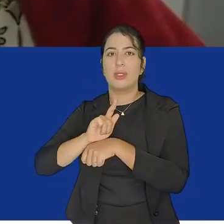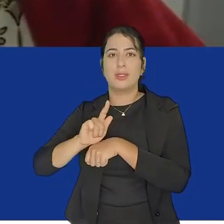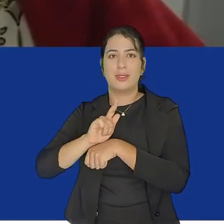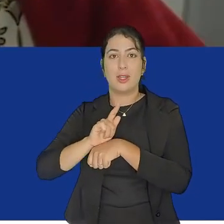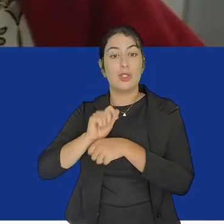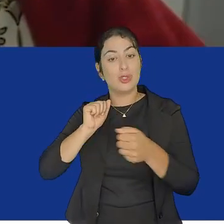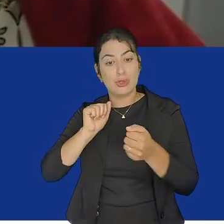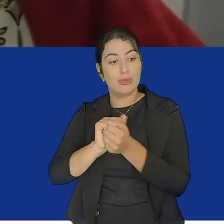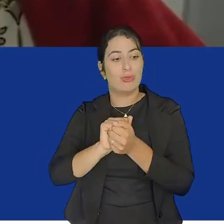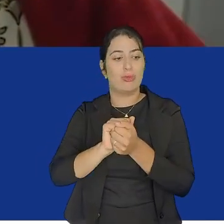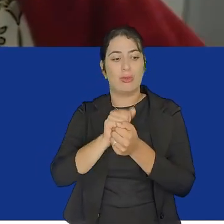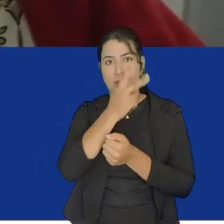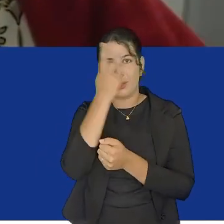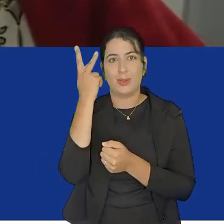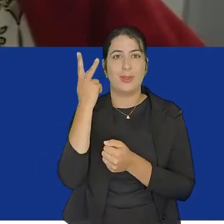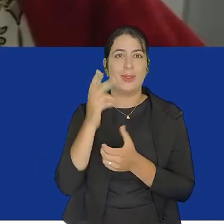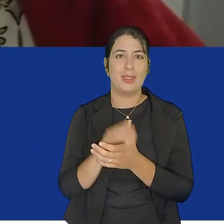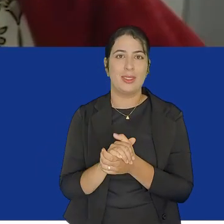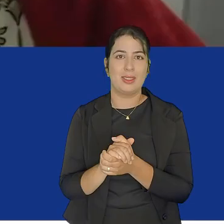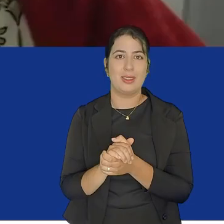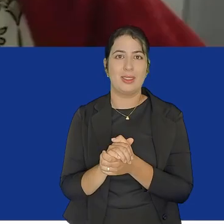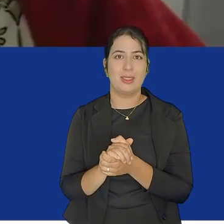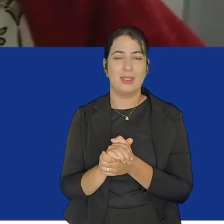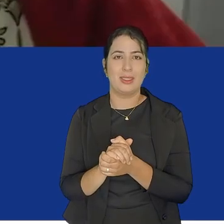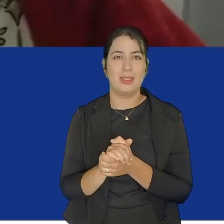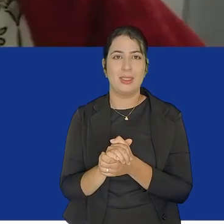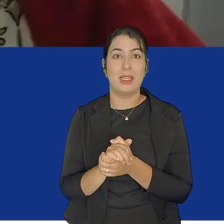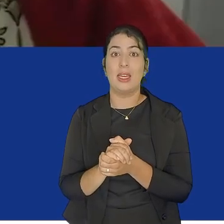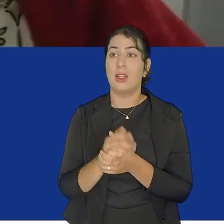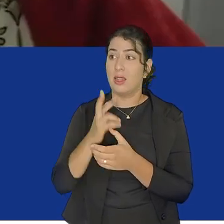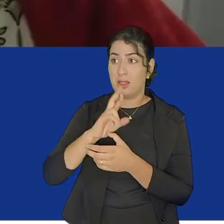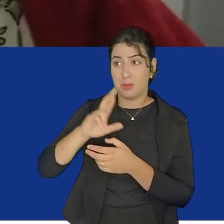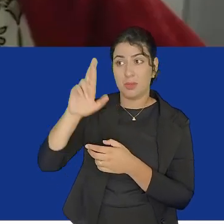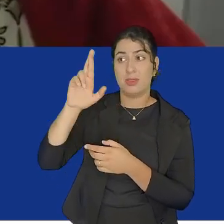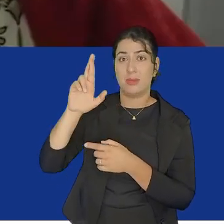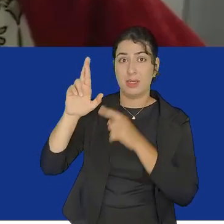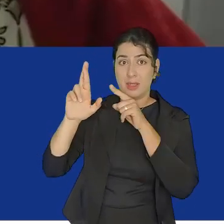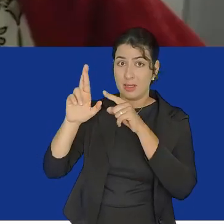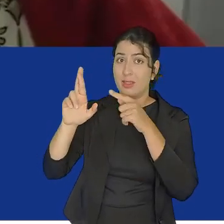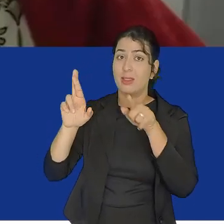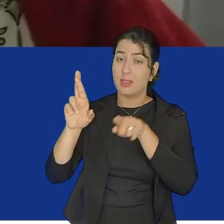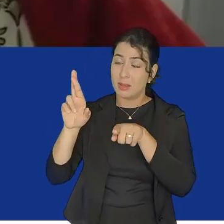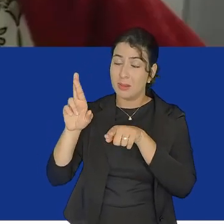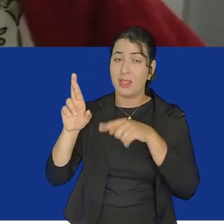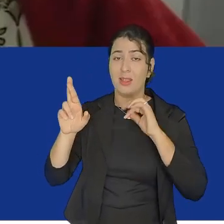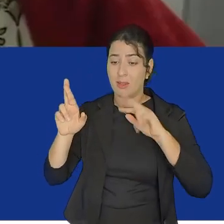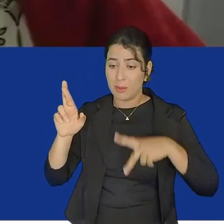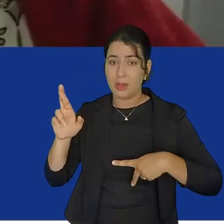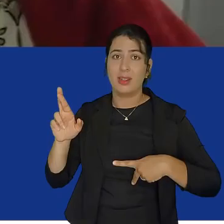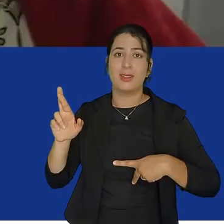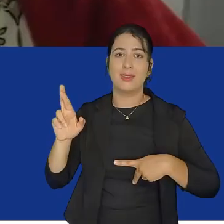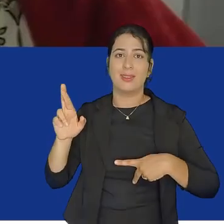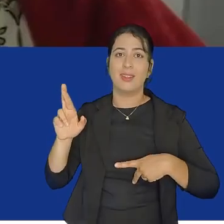as pessoas, considerando essa humanidade do líder e de todos que estão ali. É aí a mudança. Só